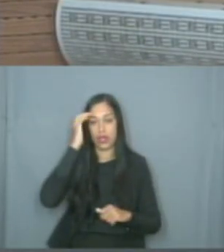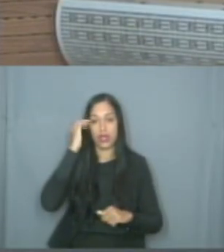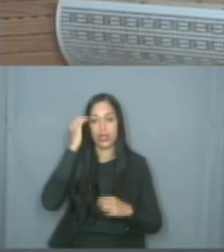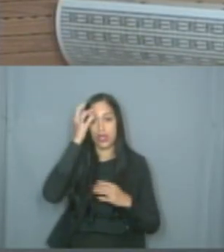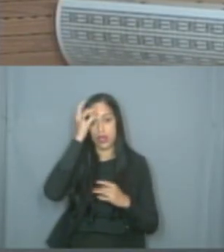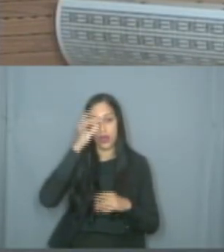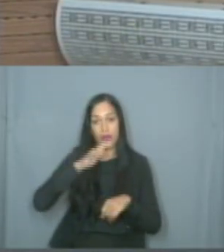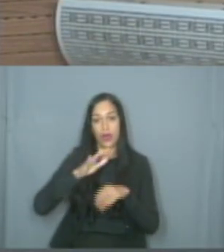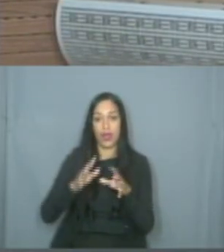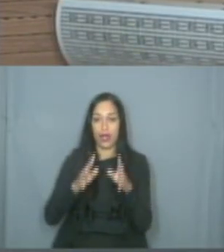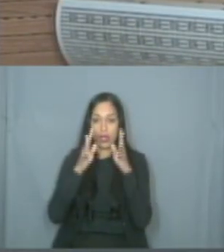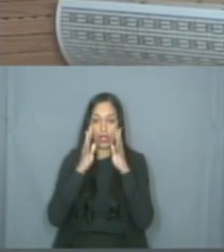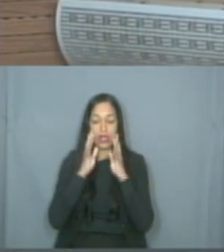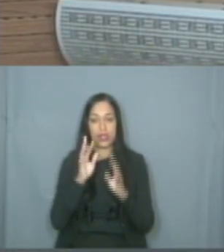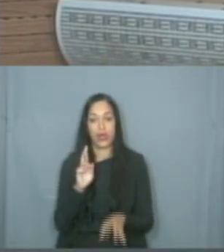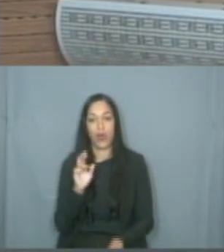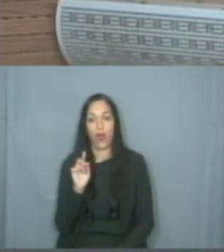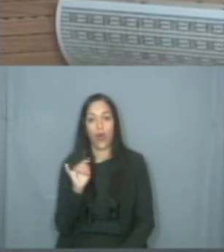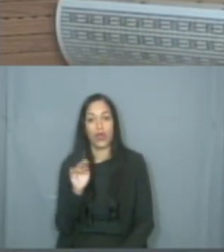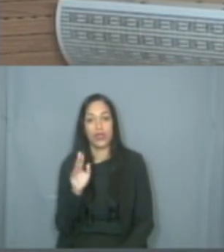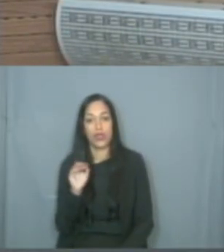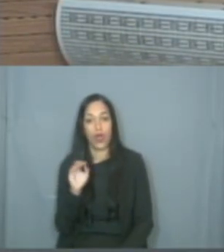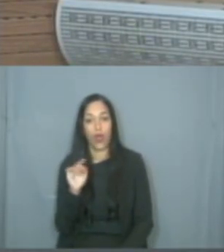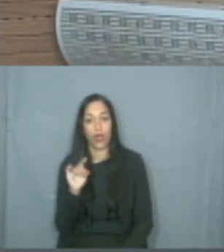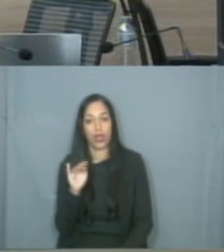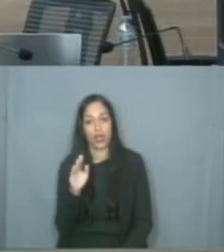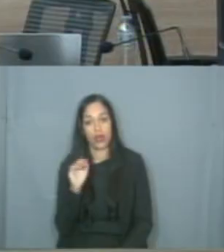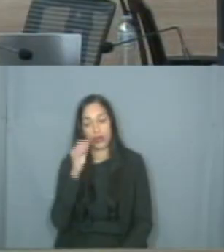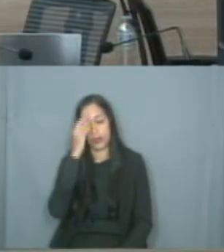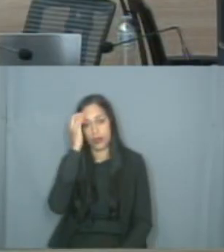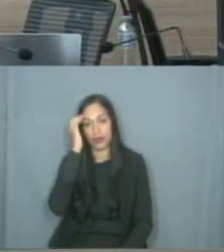atenção o vereador Rodrigo Coutinho.